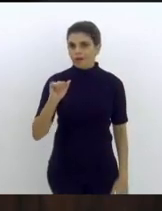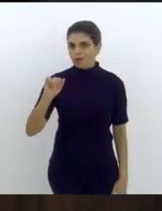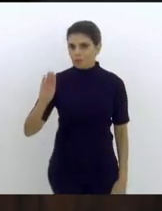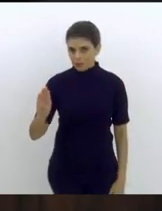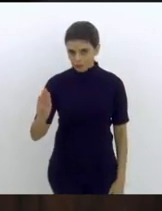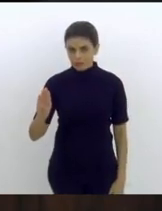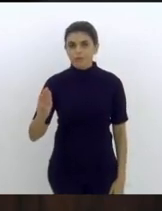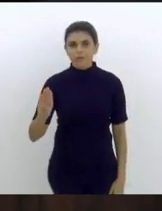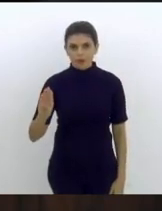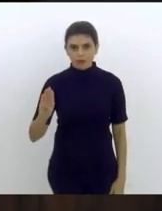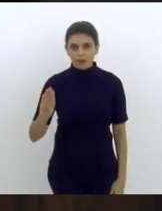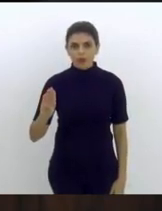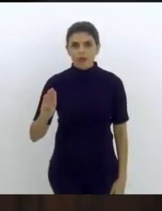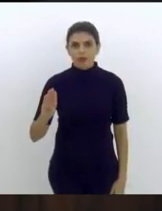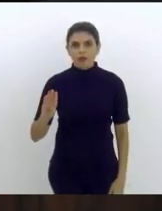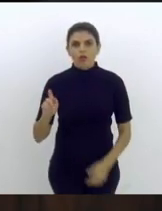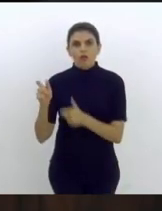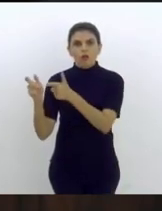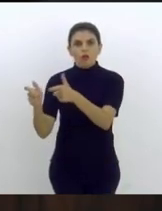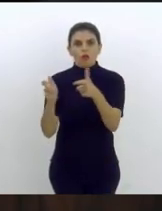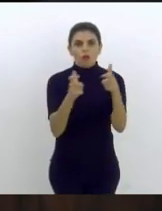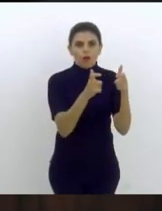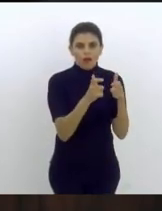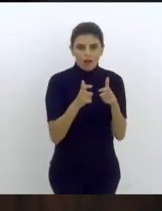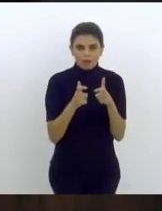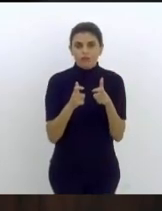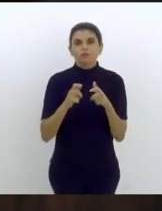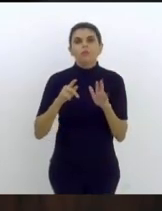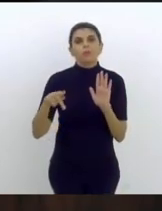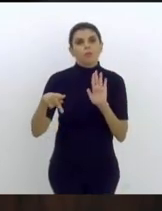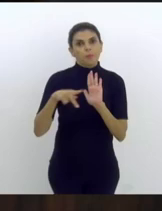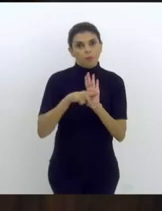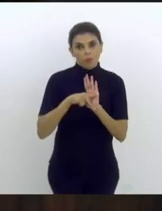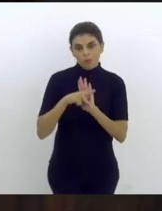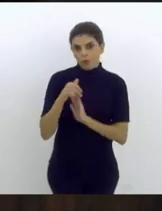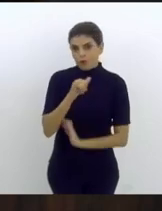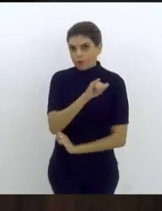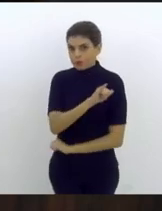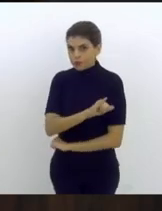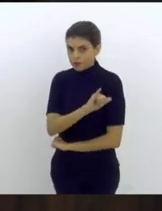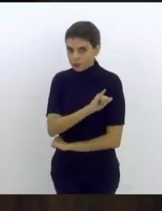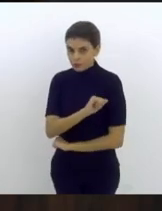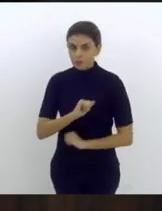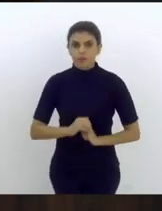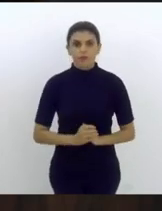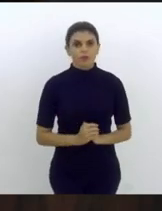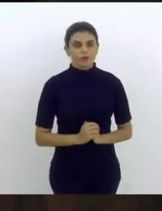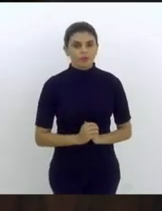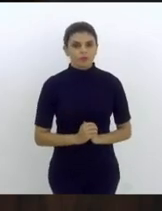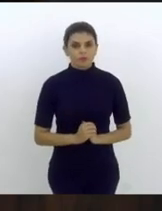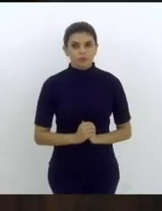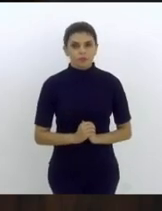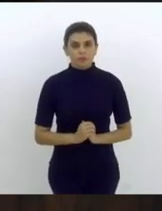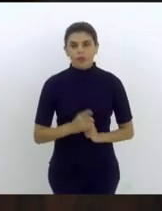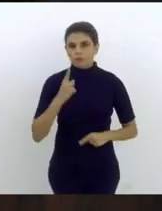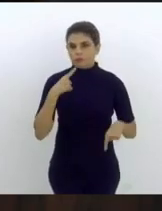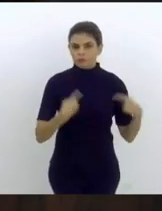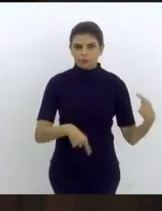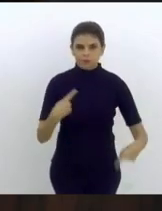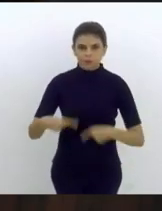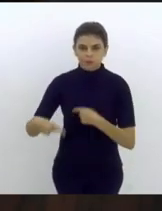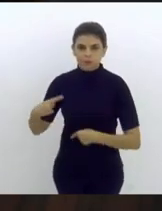OAB nos estabelecimentos penais no âmbito do Estado do Rio de Janeiro em